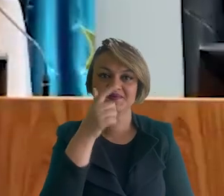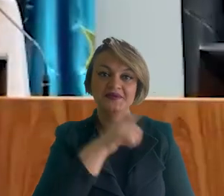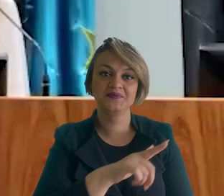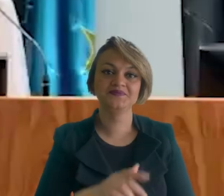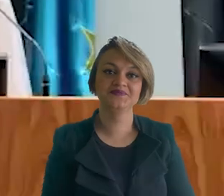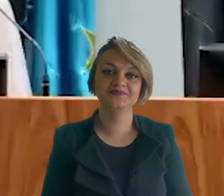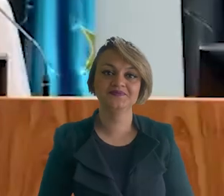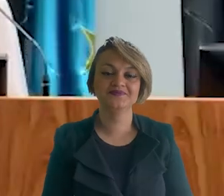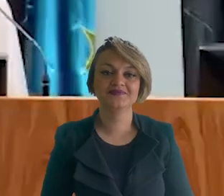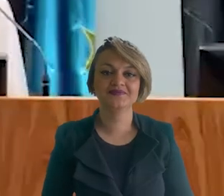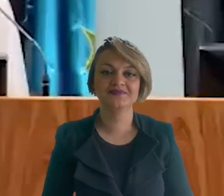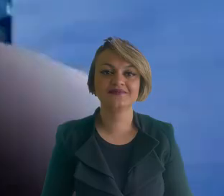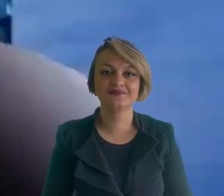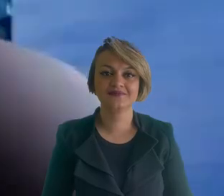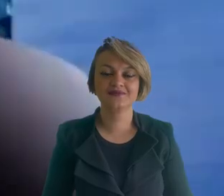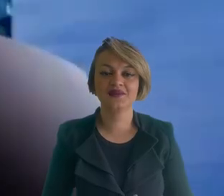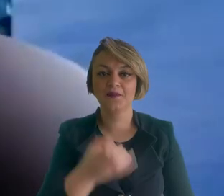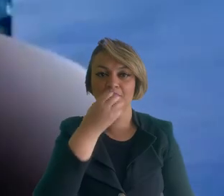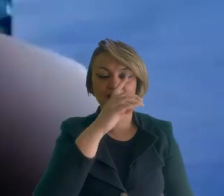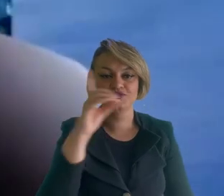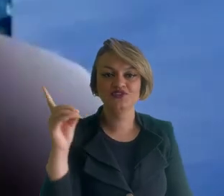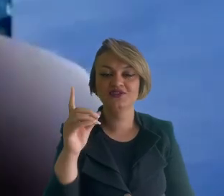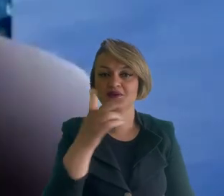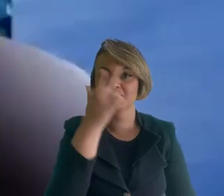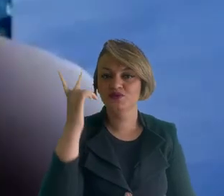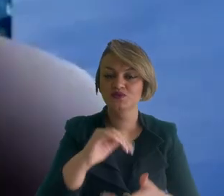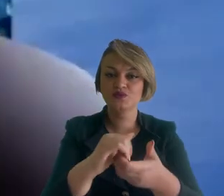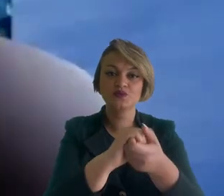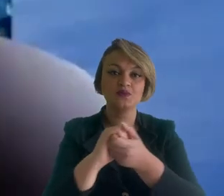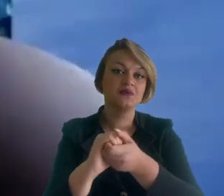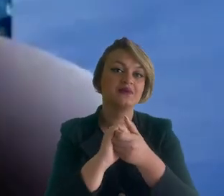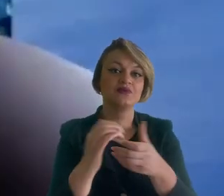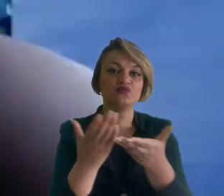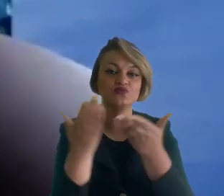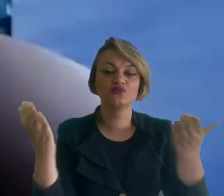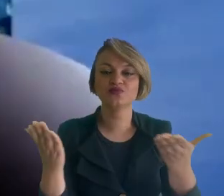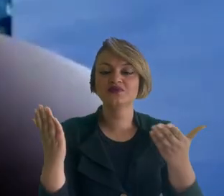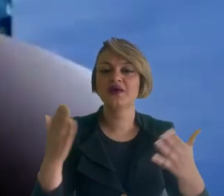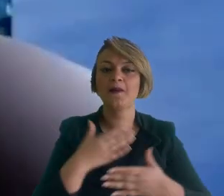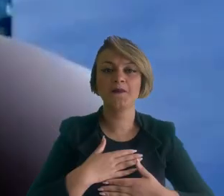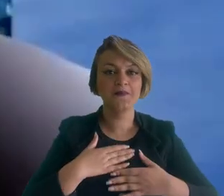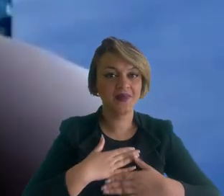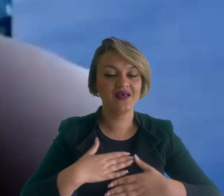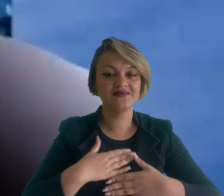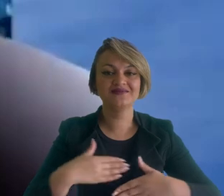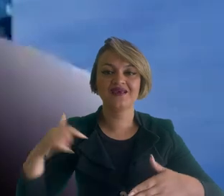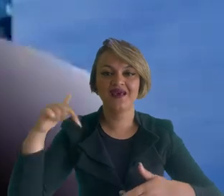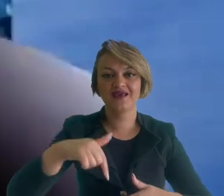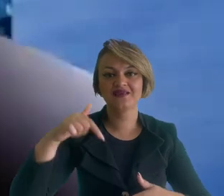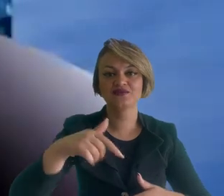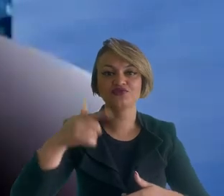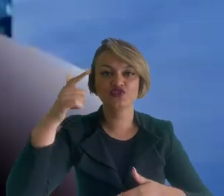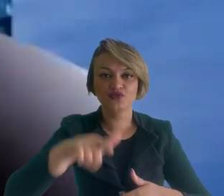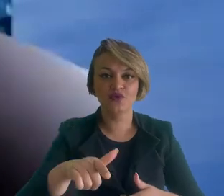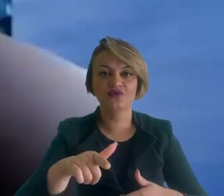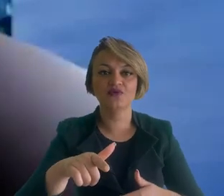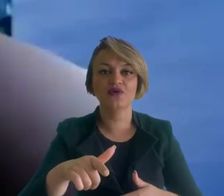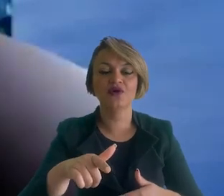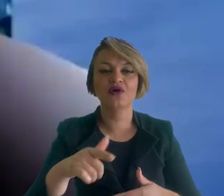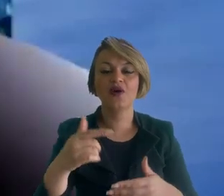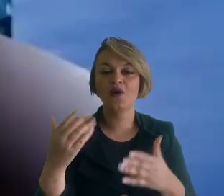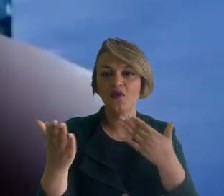eu consegui habilitar muito bom dia cumprimento a todos é um prazer estar aqui uma vez mais